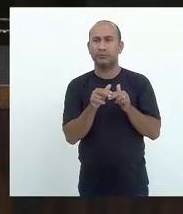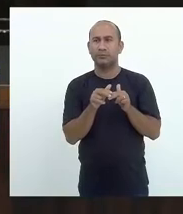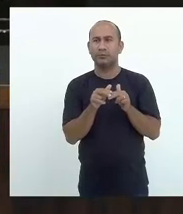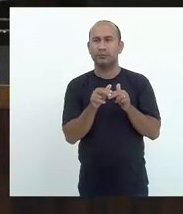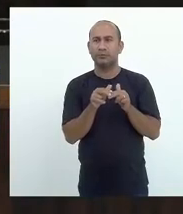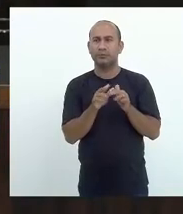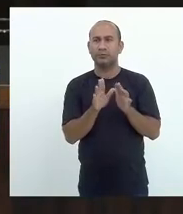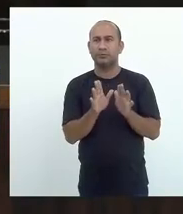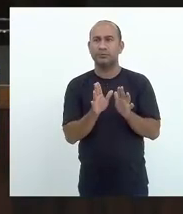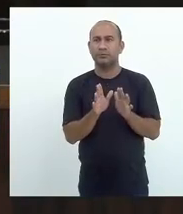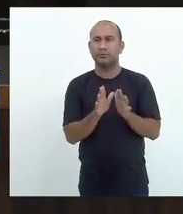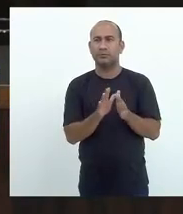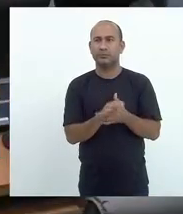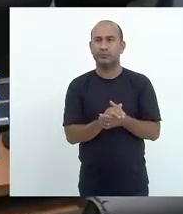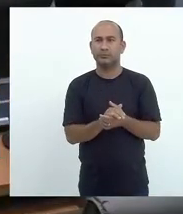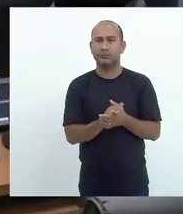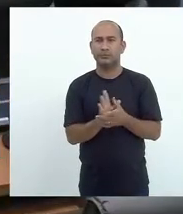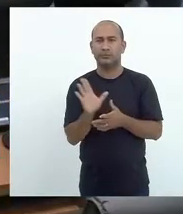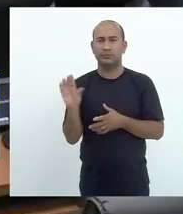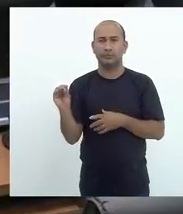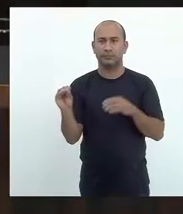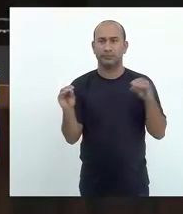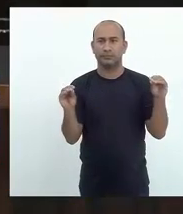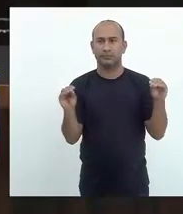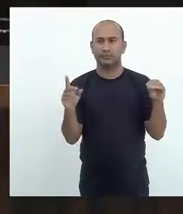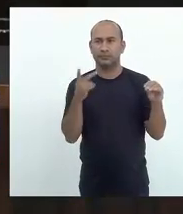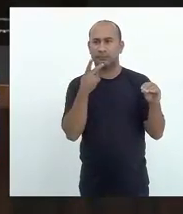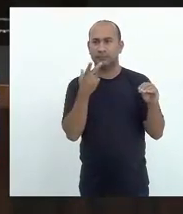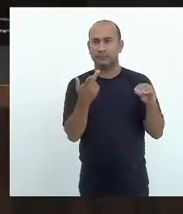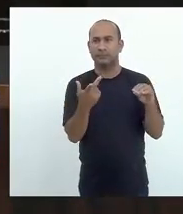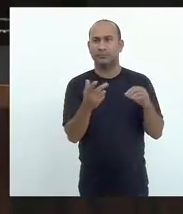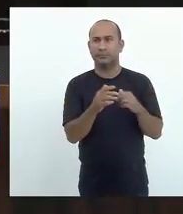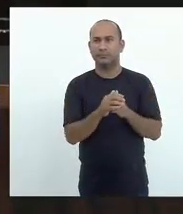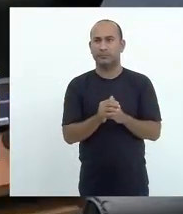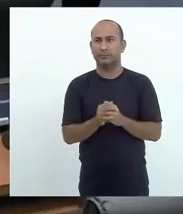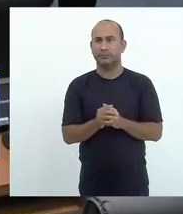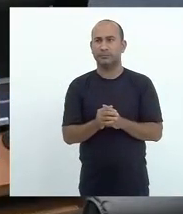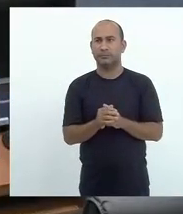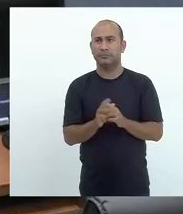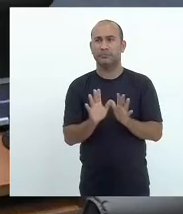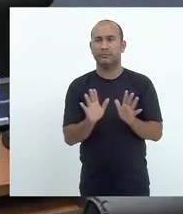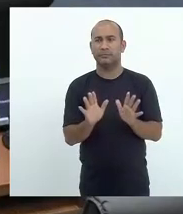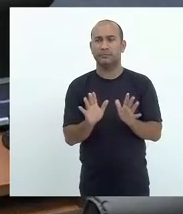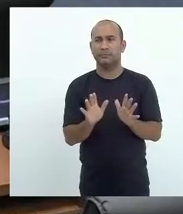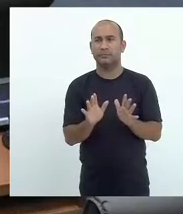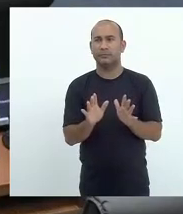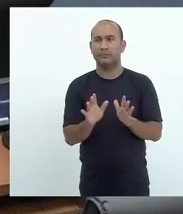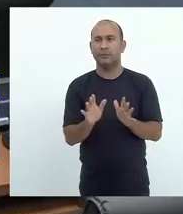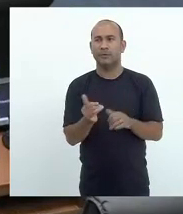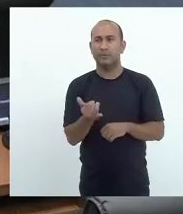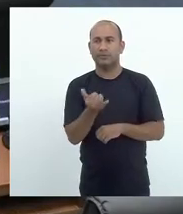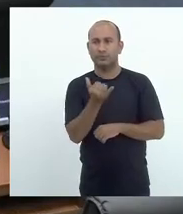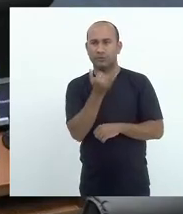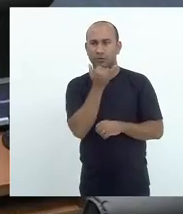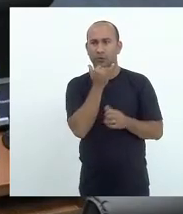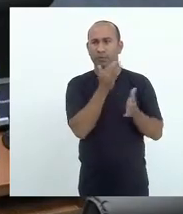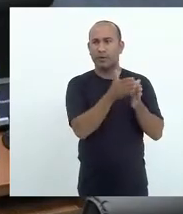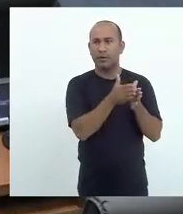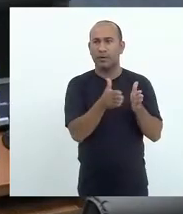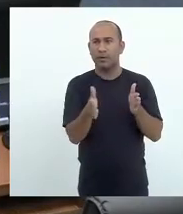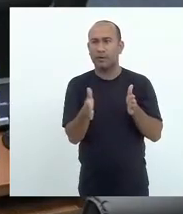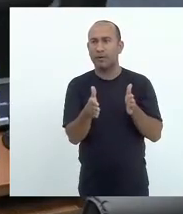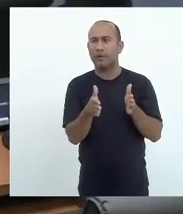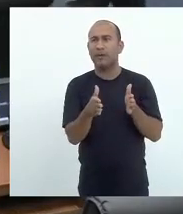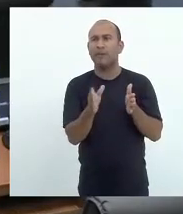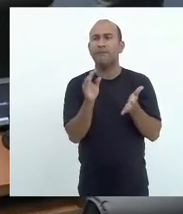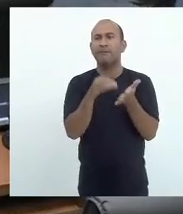Senhor presidente. Voto. Presidente. Deputado Amorim, só para consignar. Pois não, doutor. Questão de ordem, presidente. Só falta um